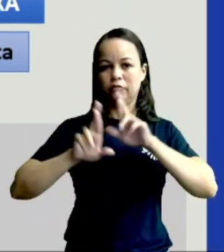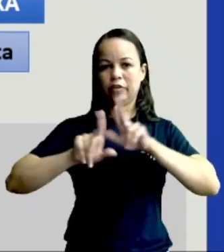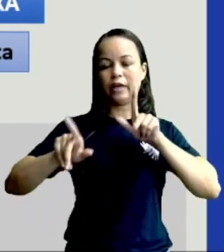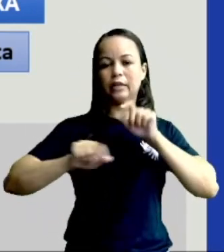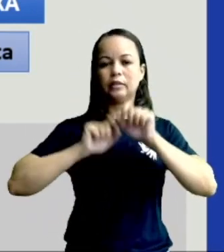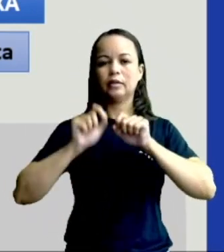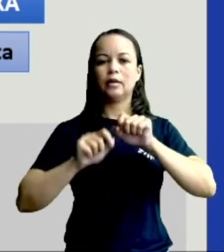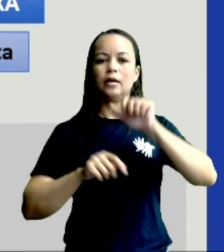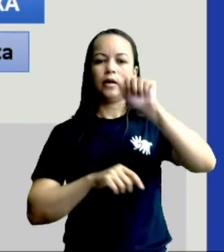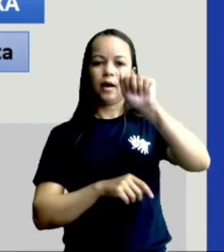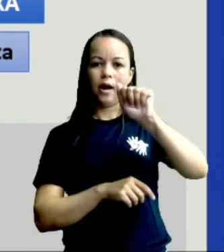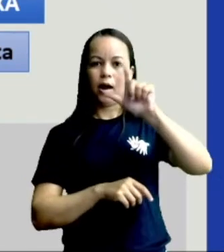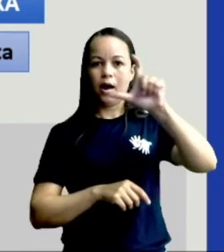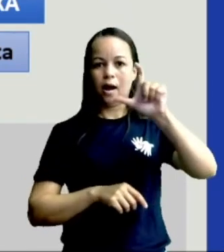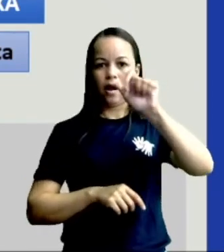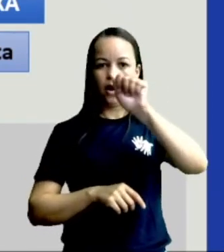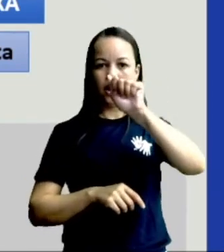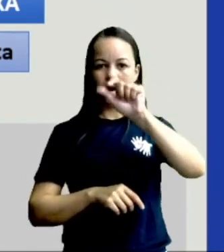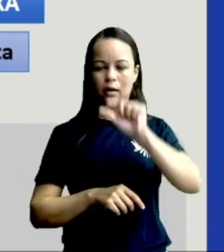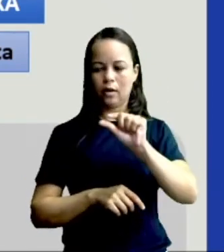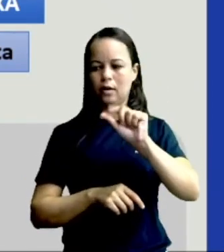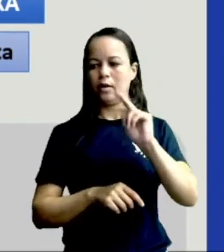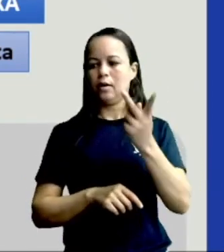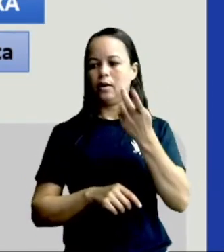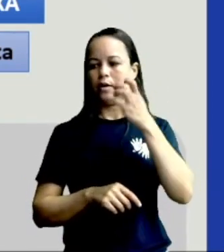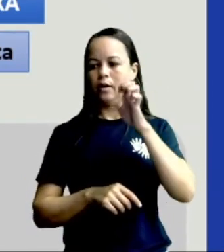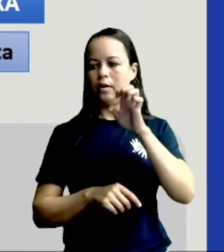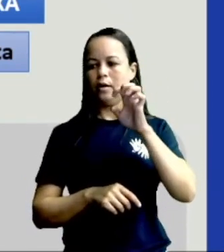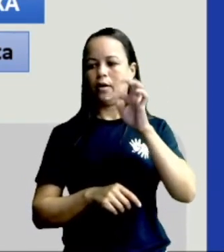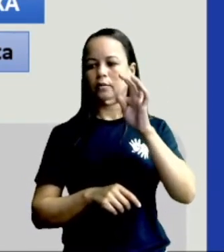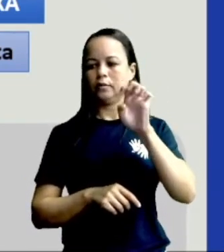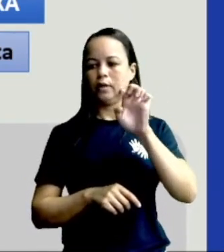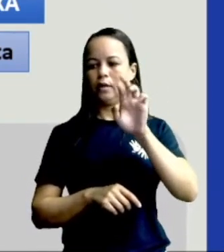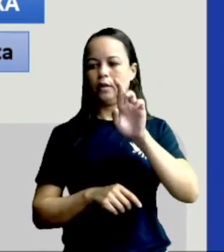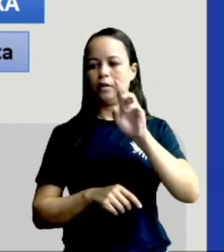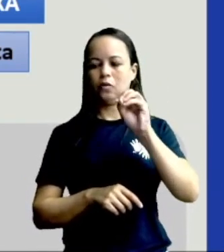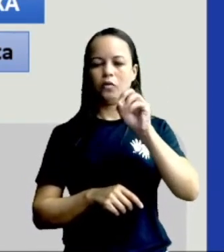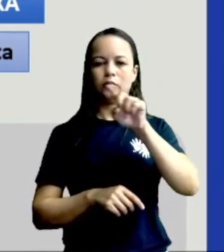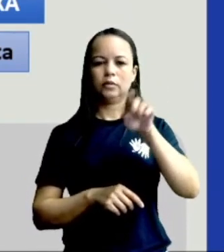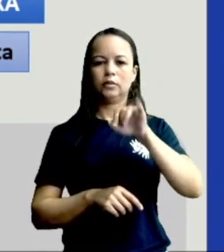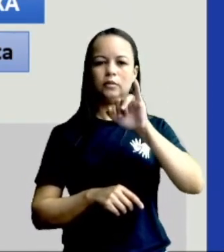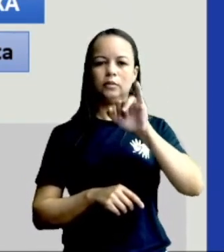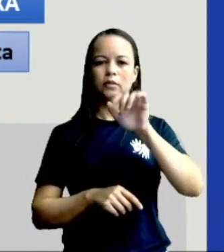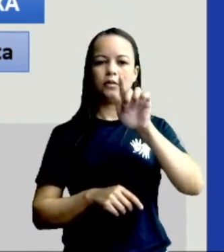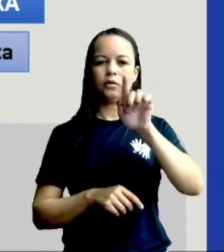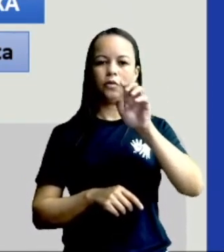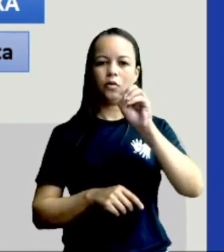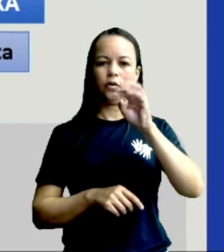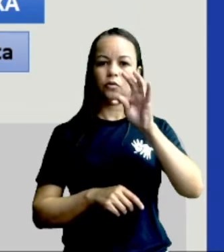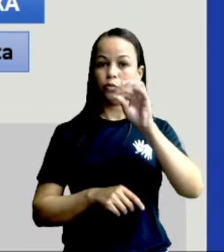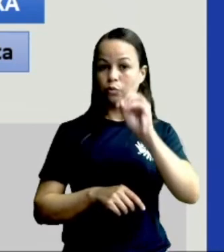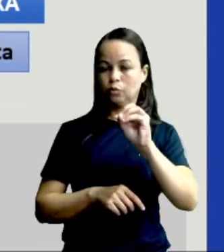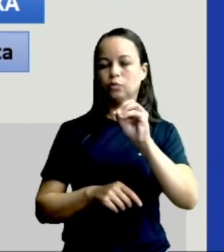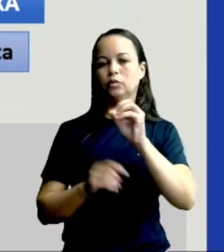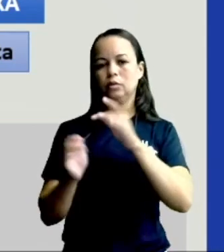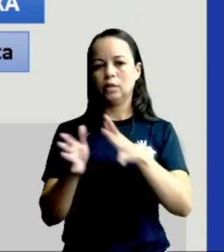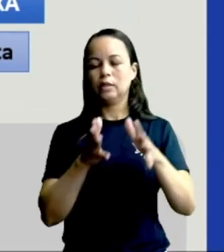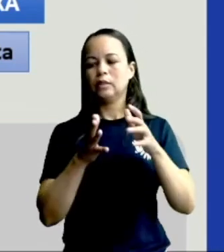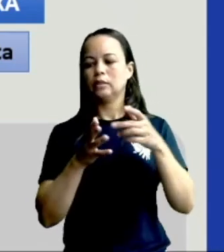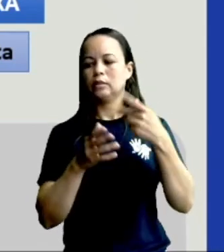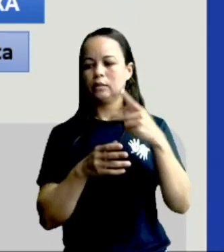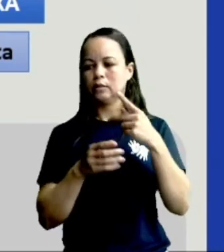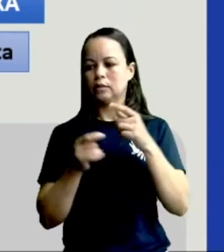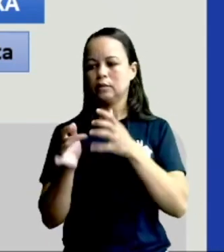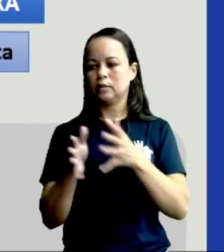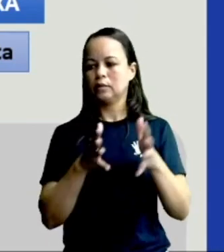são alelos um heterozigoto ou heterozigótico. E quando esses alelos são